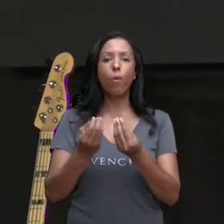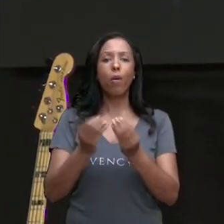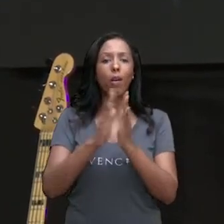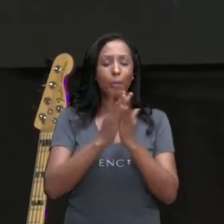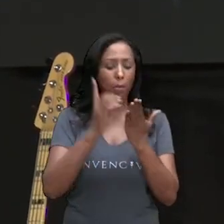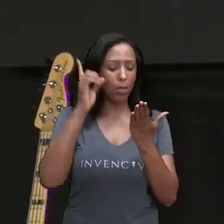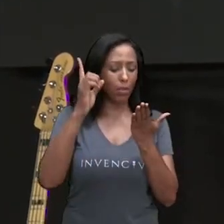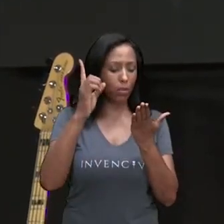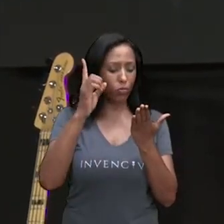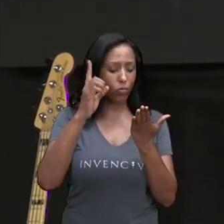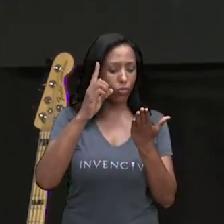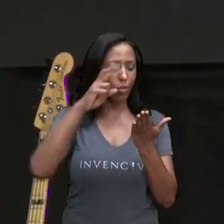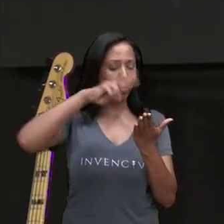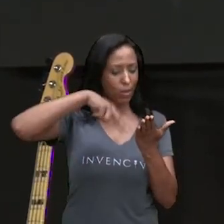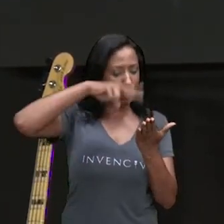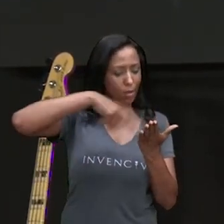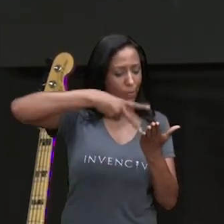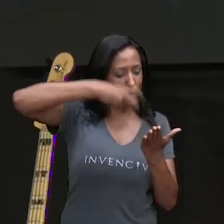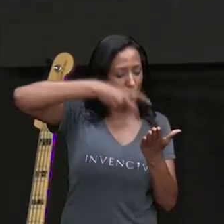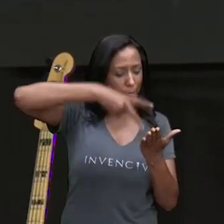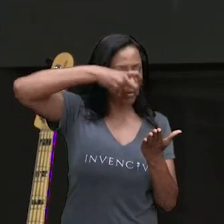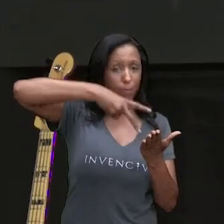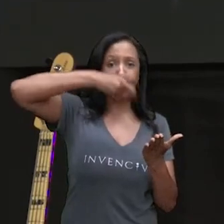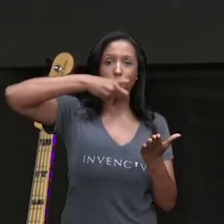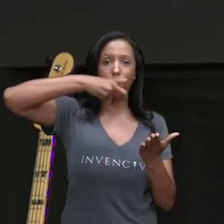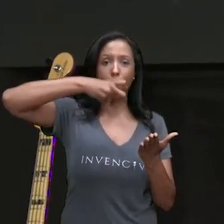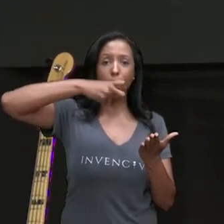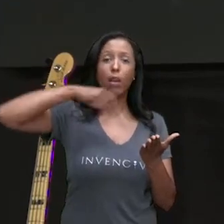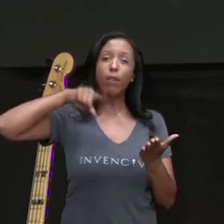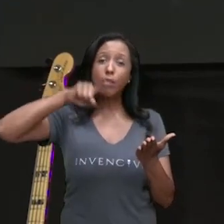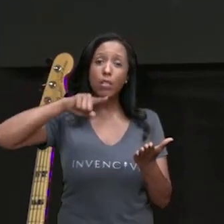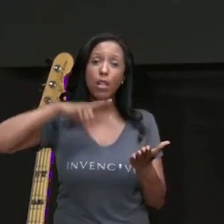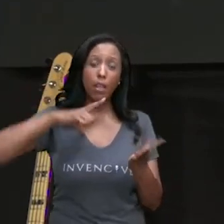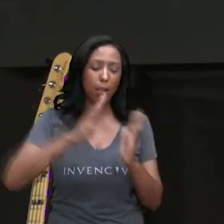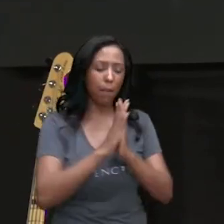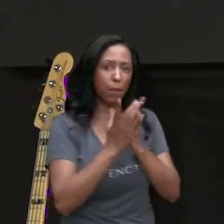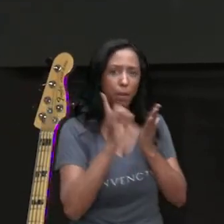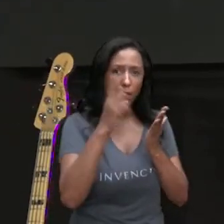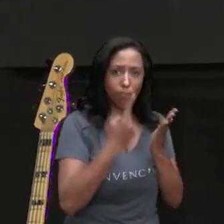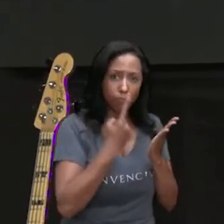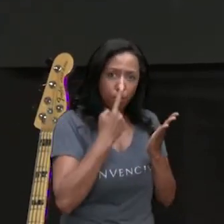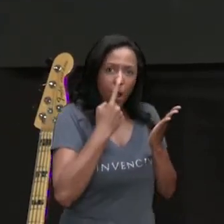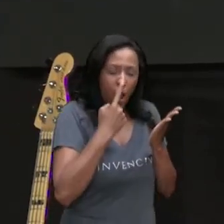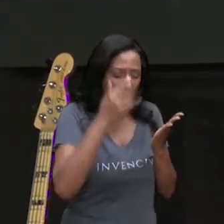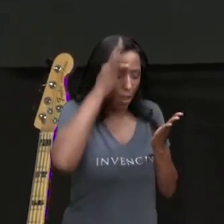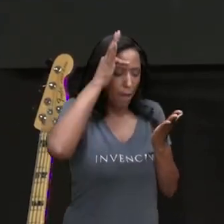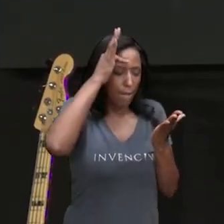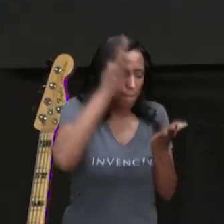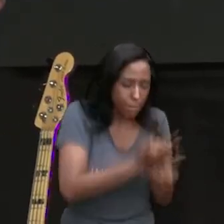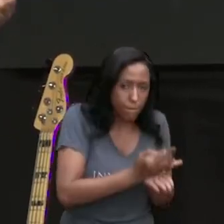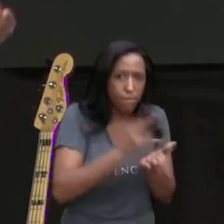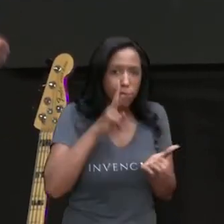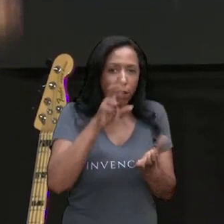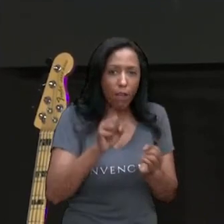começa a ler a Bíblia, quando você começa a falar da Bíblia, a sua fé toma força e você começa a ter convicção da sua